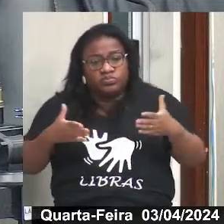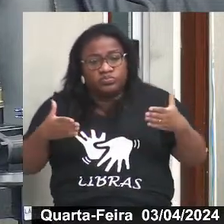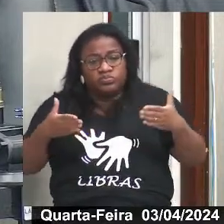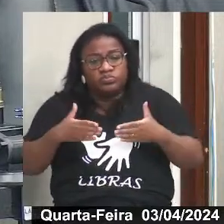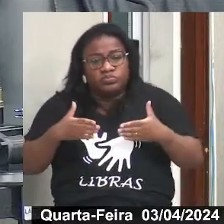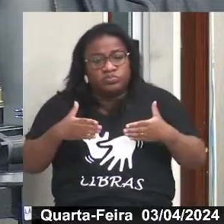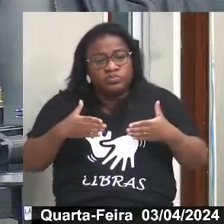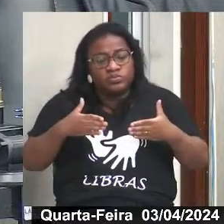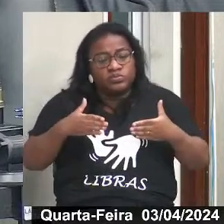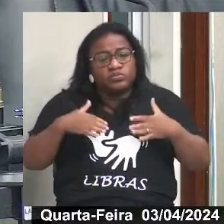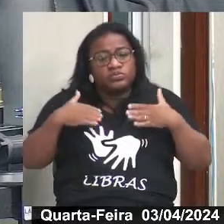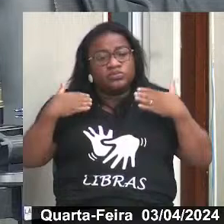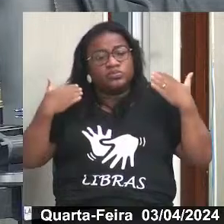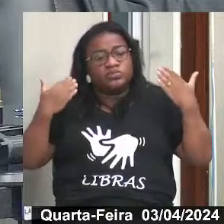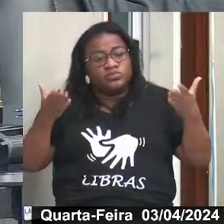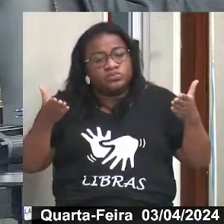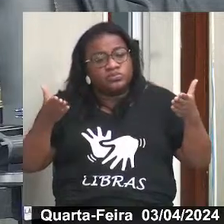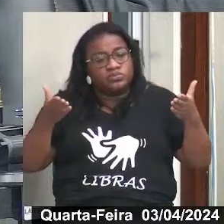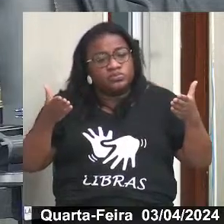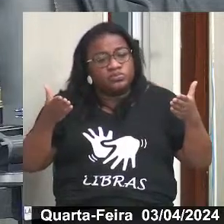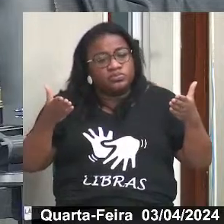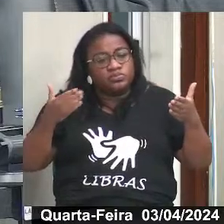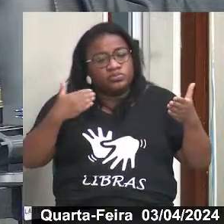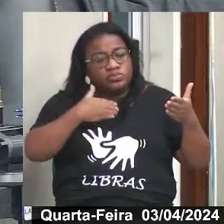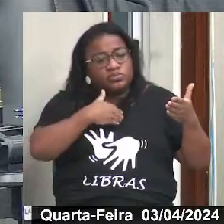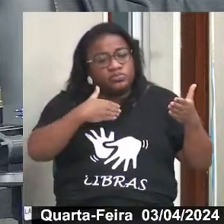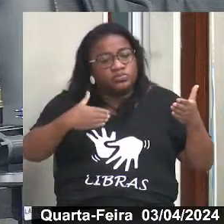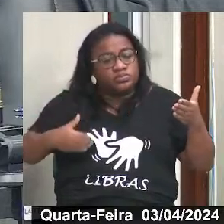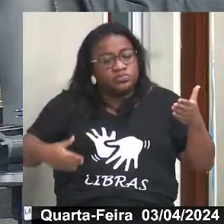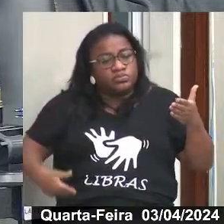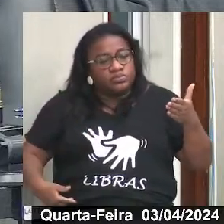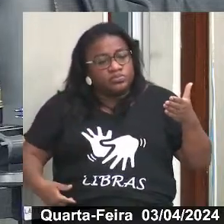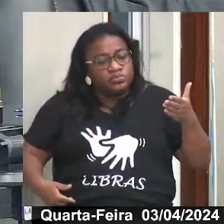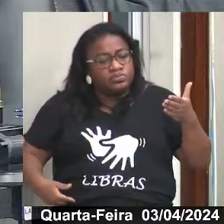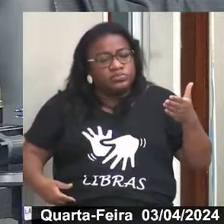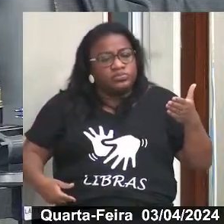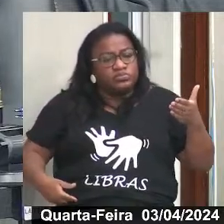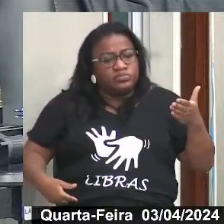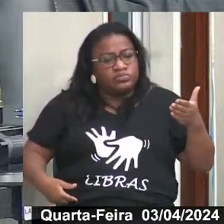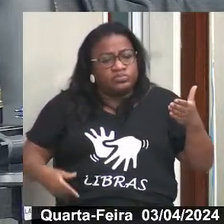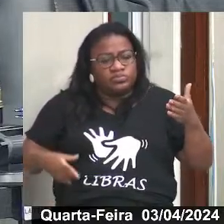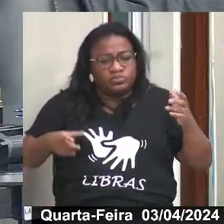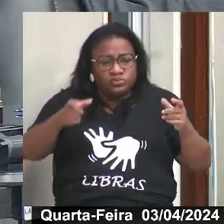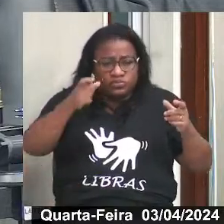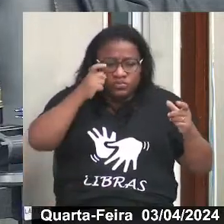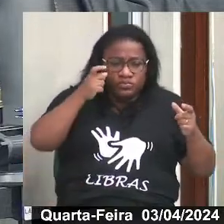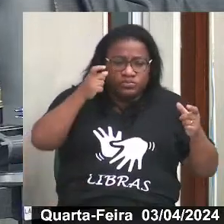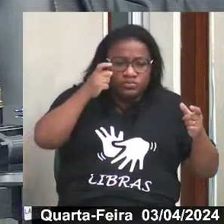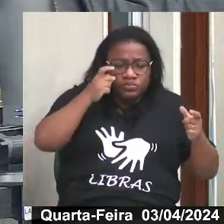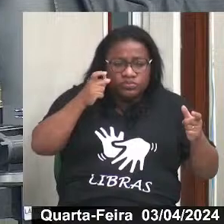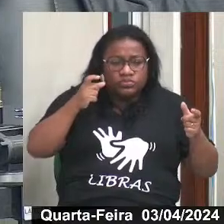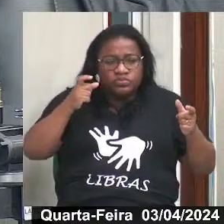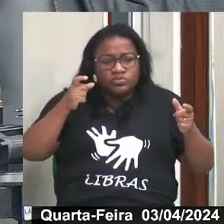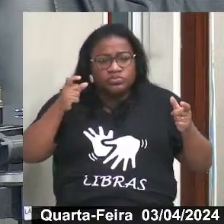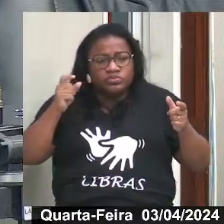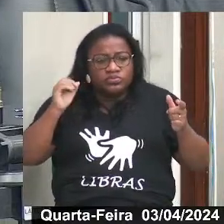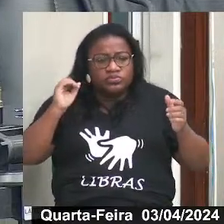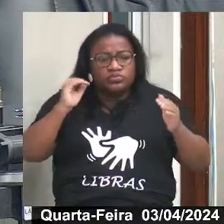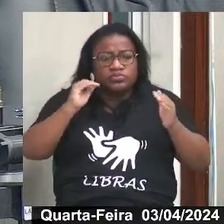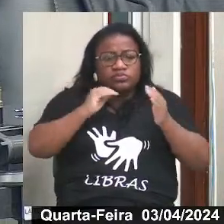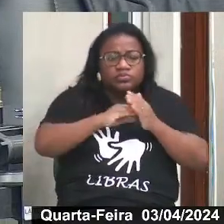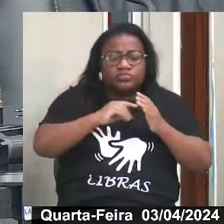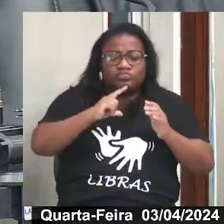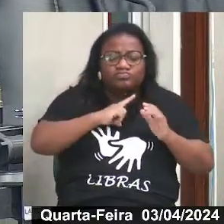a fila se torna muito grande. Então, o governo sempre está olhando com essas parcerias das